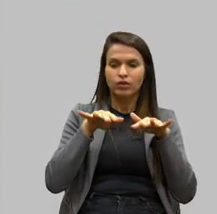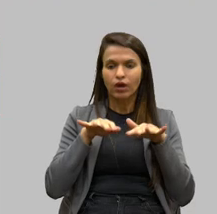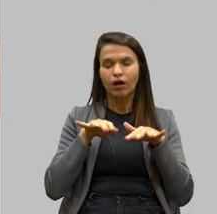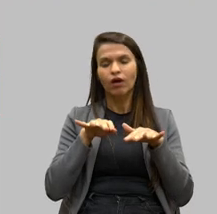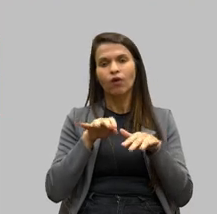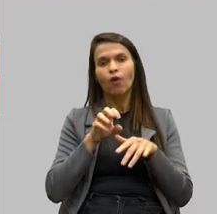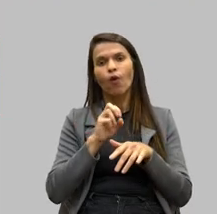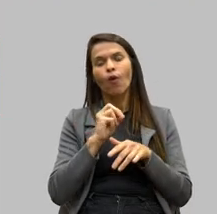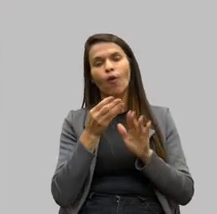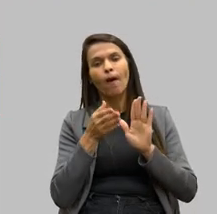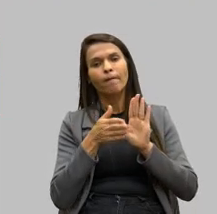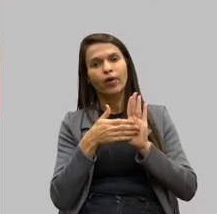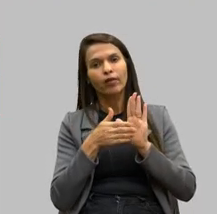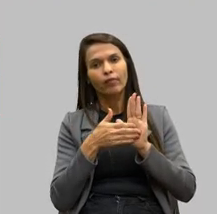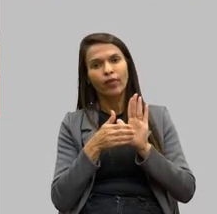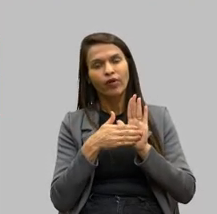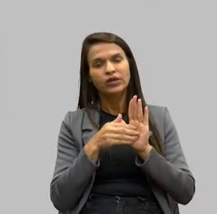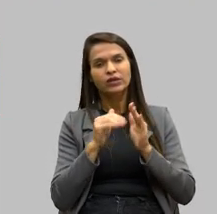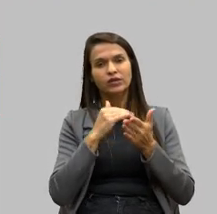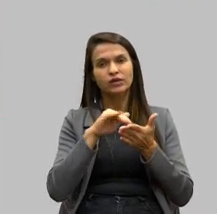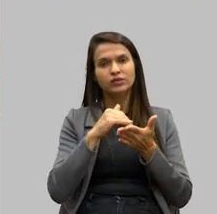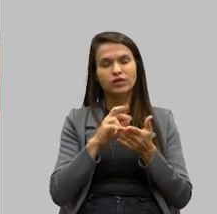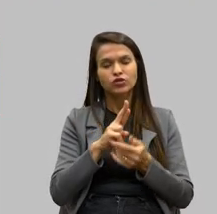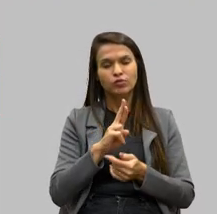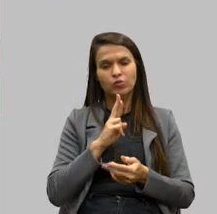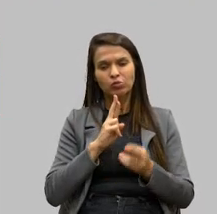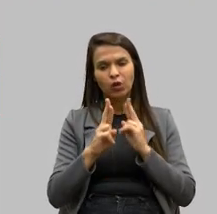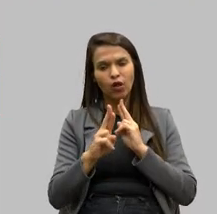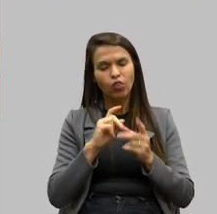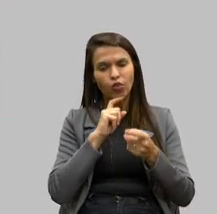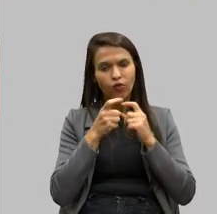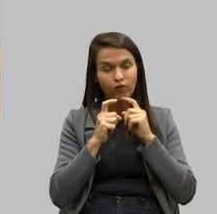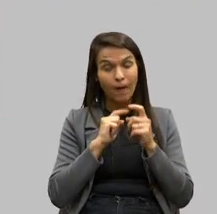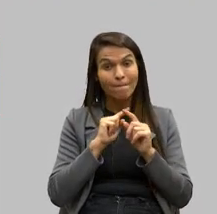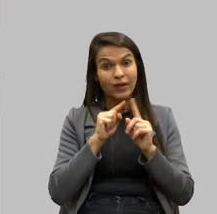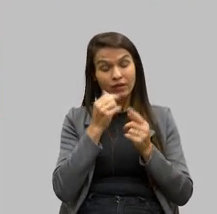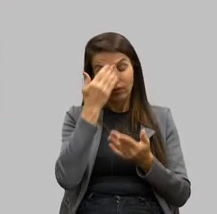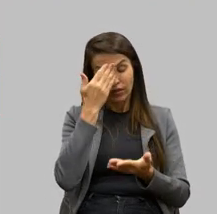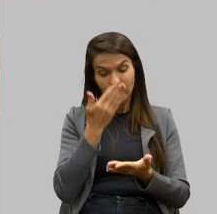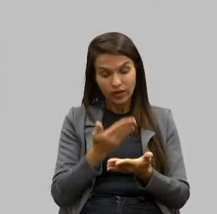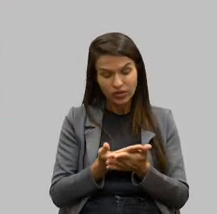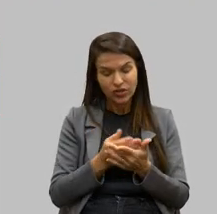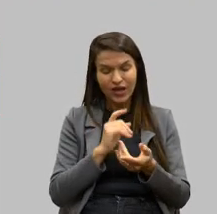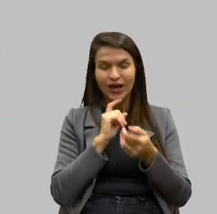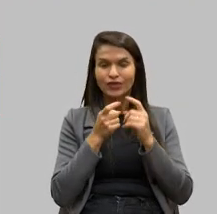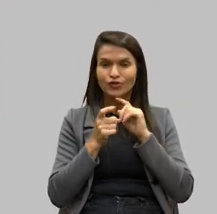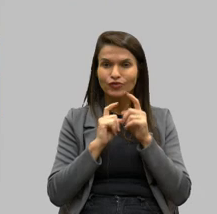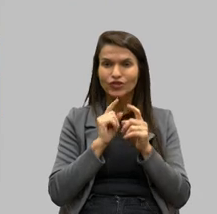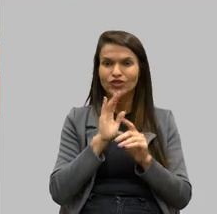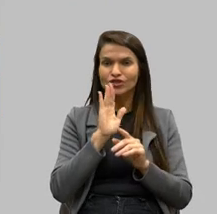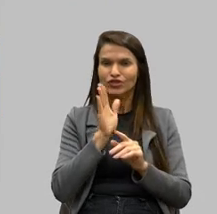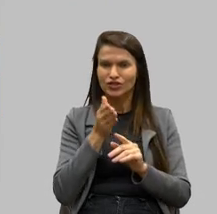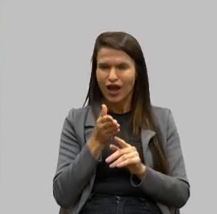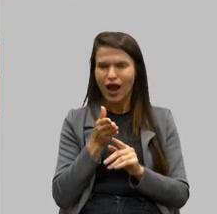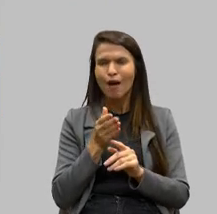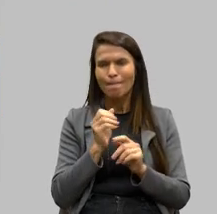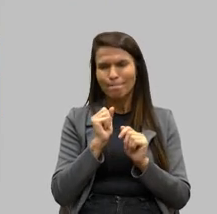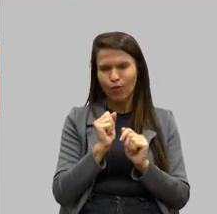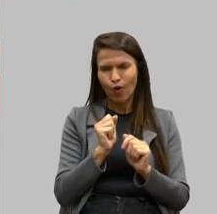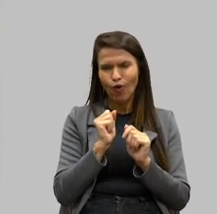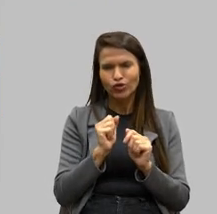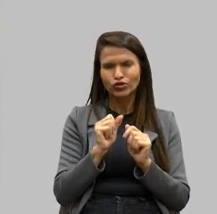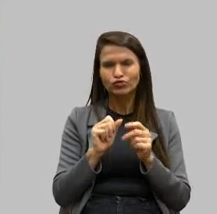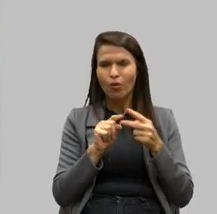proposta feita é que a secretaria respondesse aos questionamentos, mas eu acredito que os questionamentos já servem para uma reformulação,